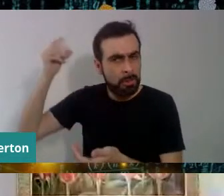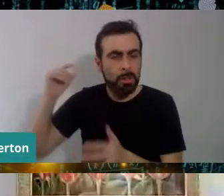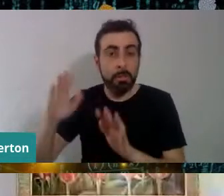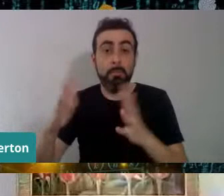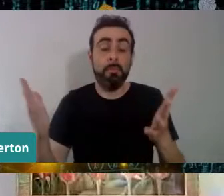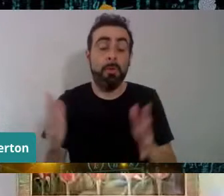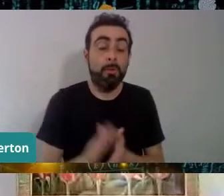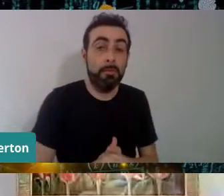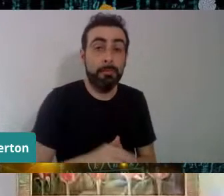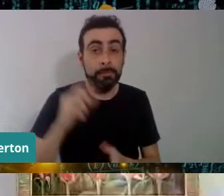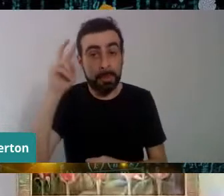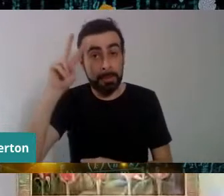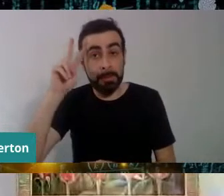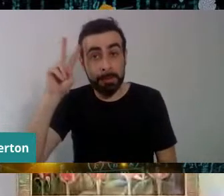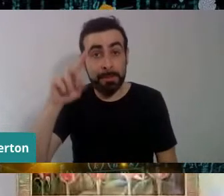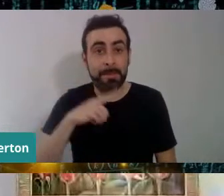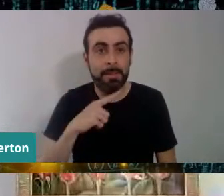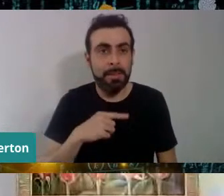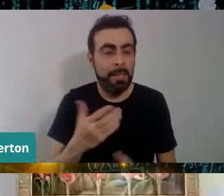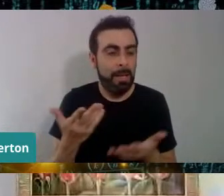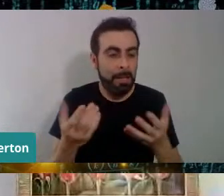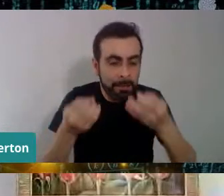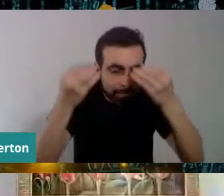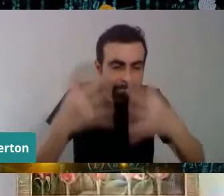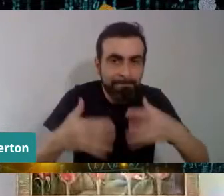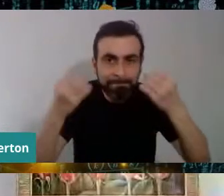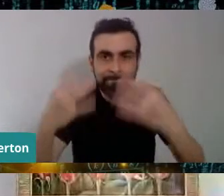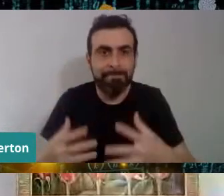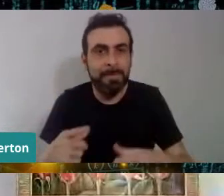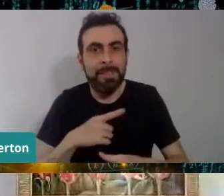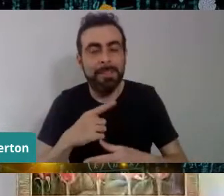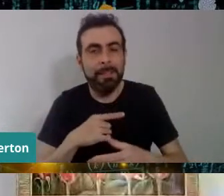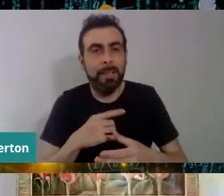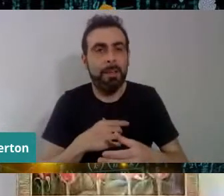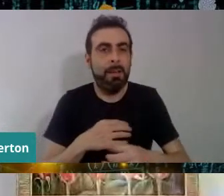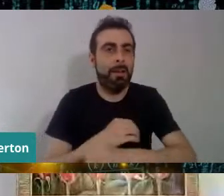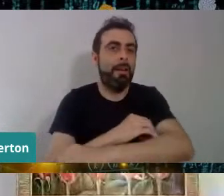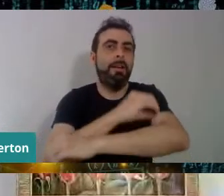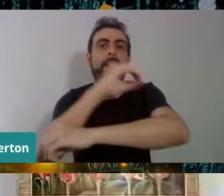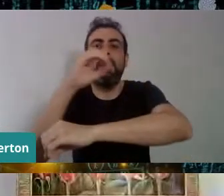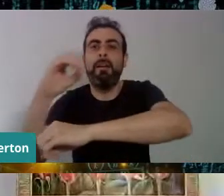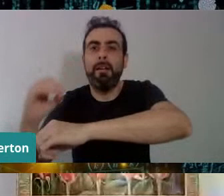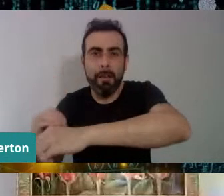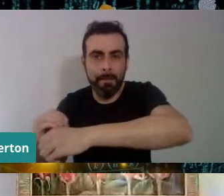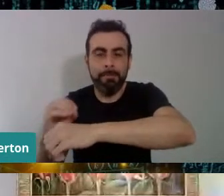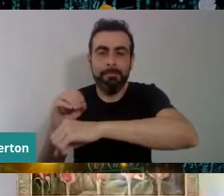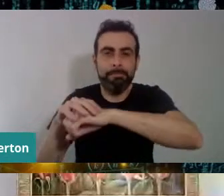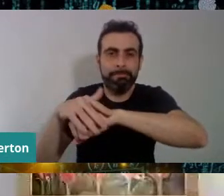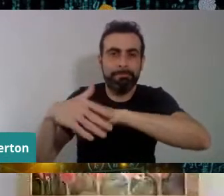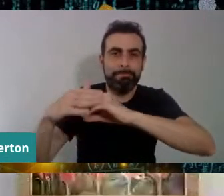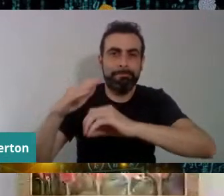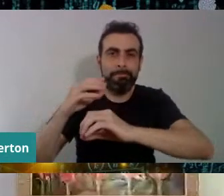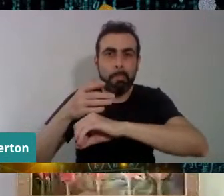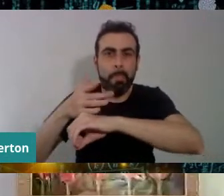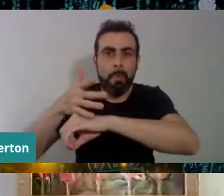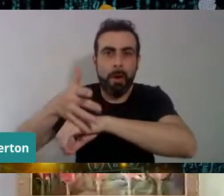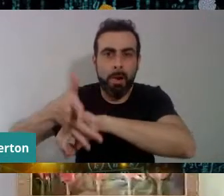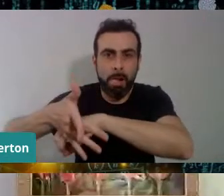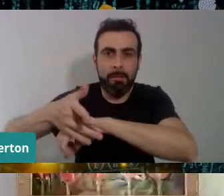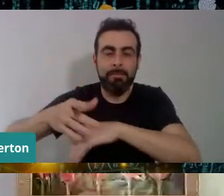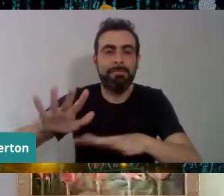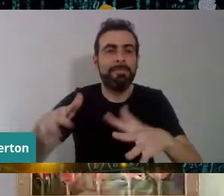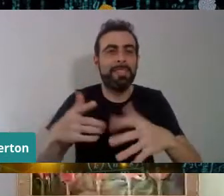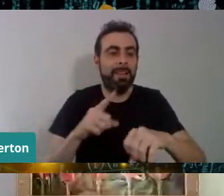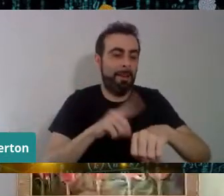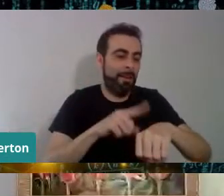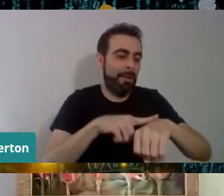são histórias, né? Se a gente ficar contando história aqui, nós vamos passar a noite falando de histórias do nosso